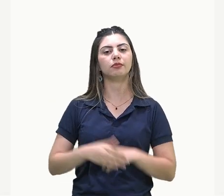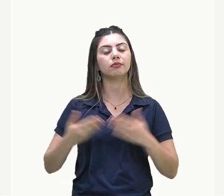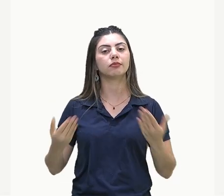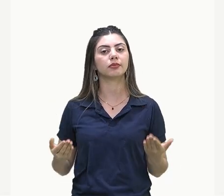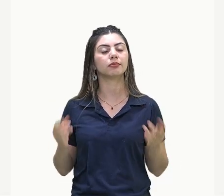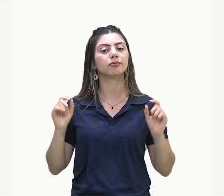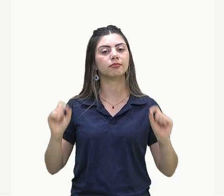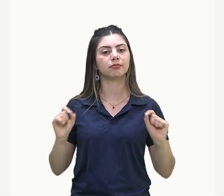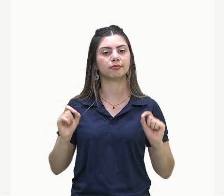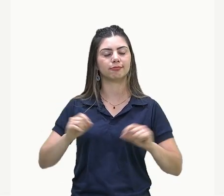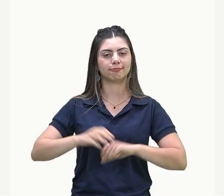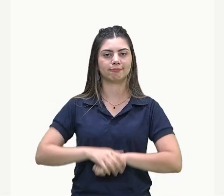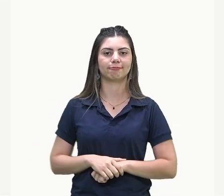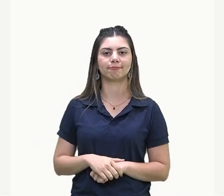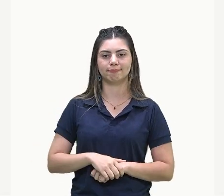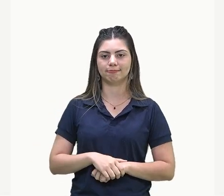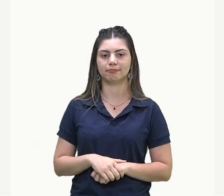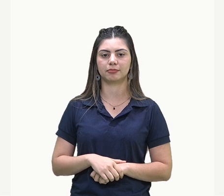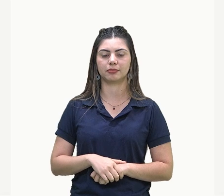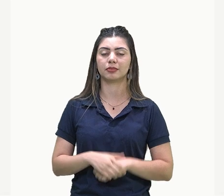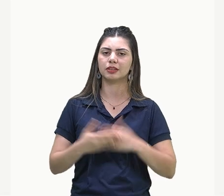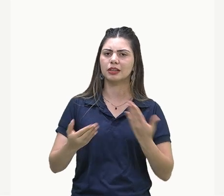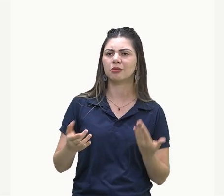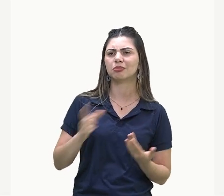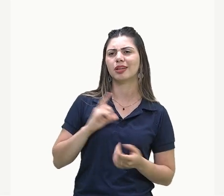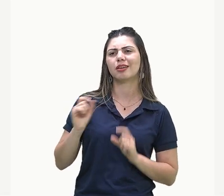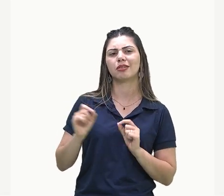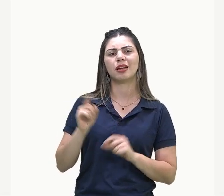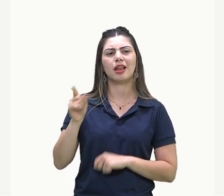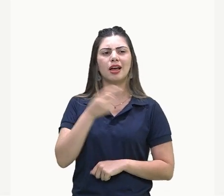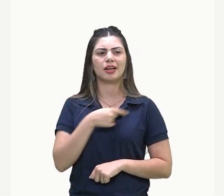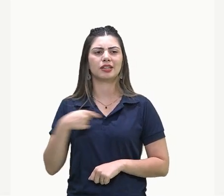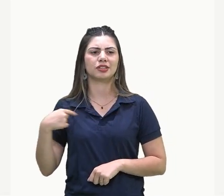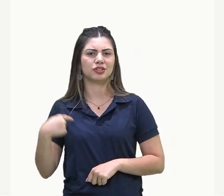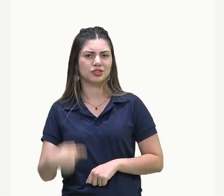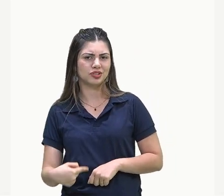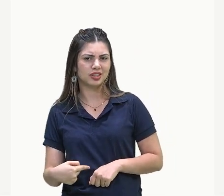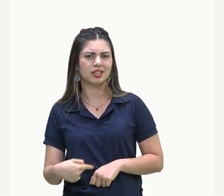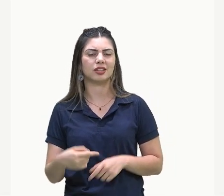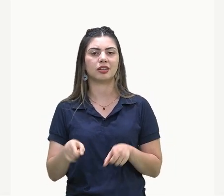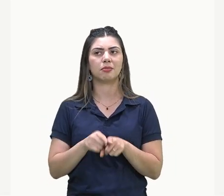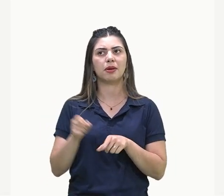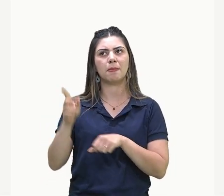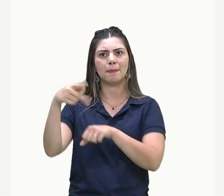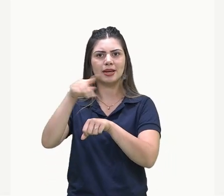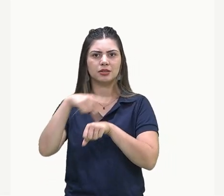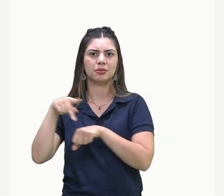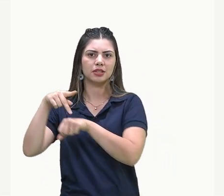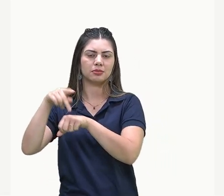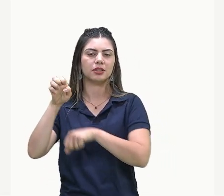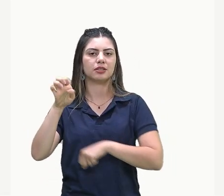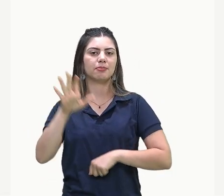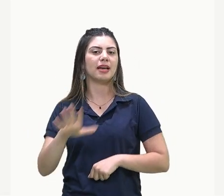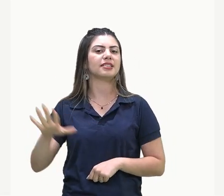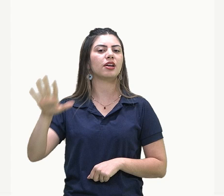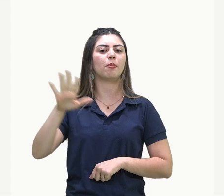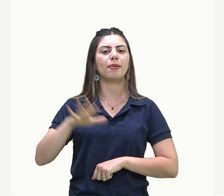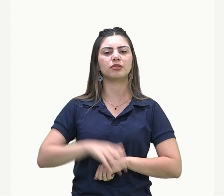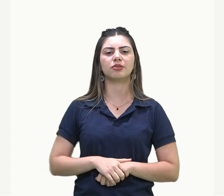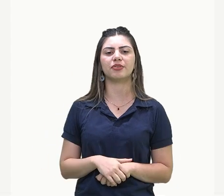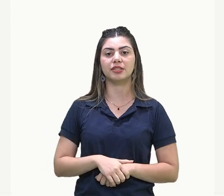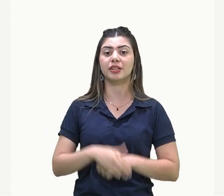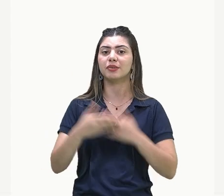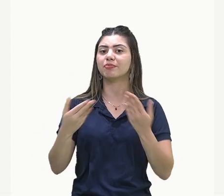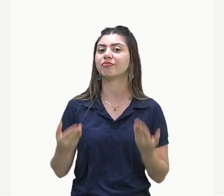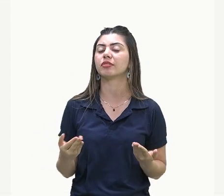Então, tanto a parte da China, né? Países europeus, nós iremos observar